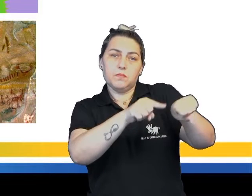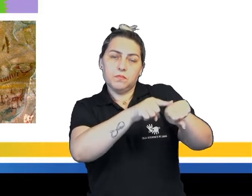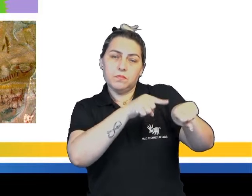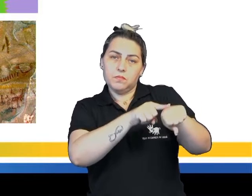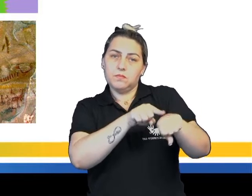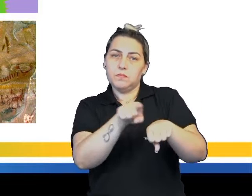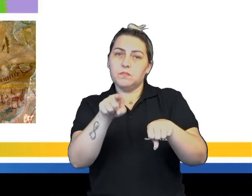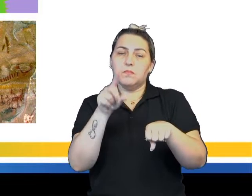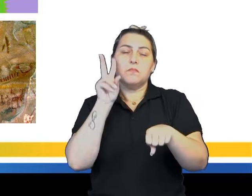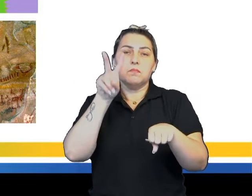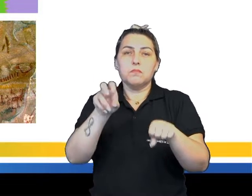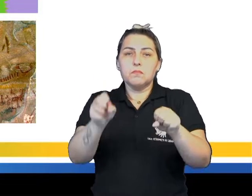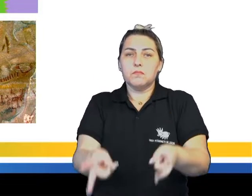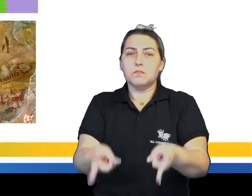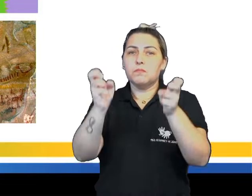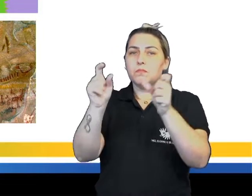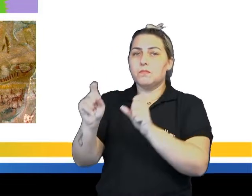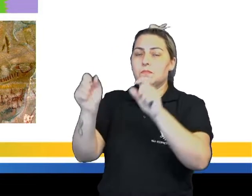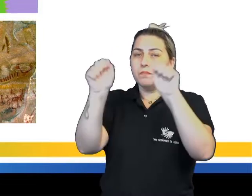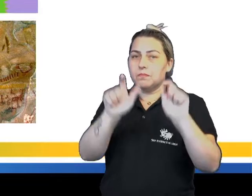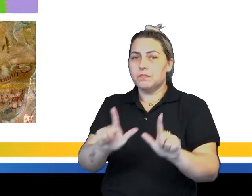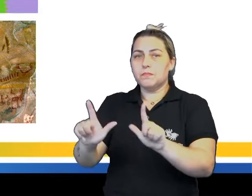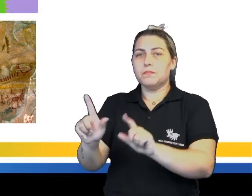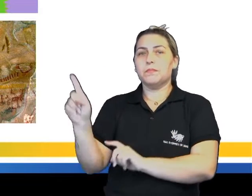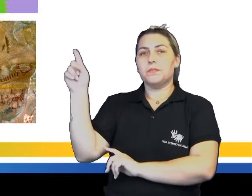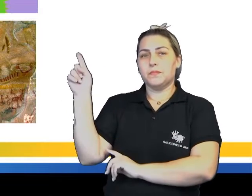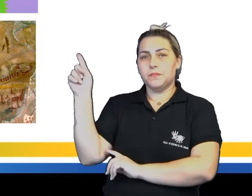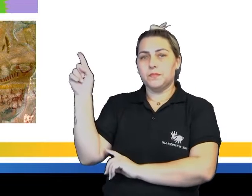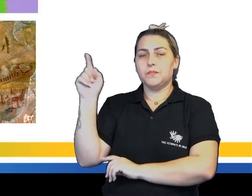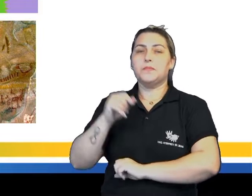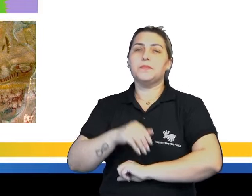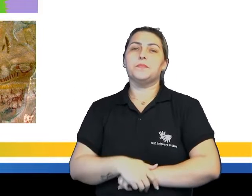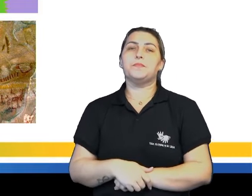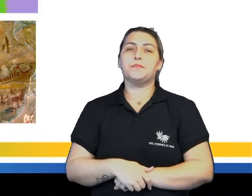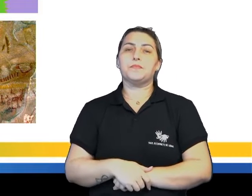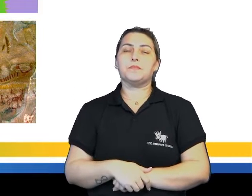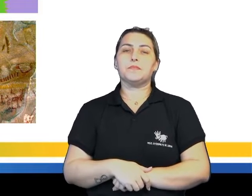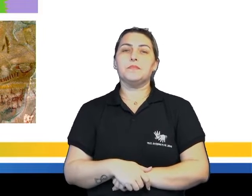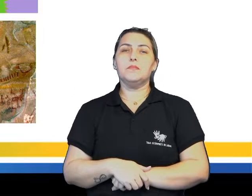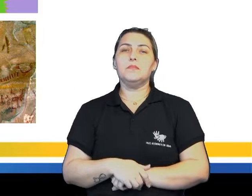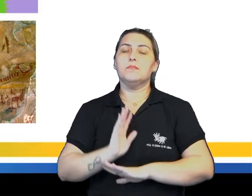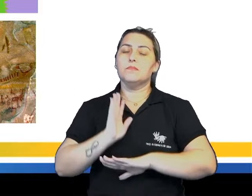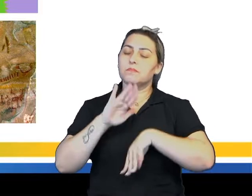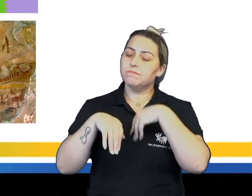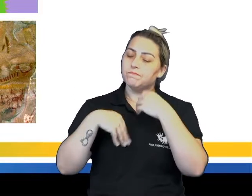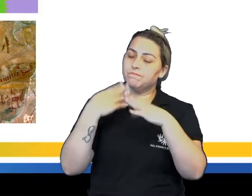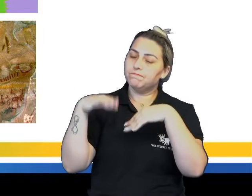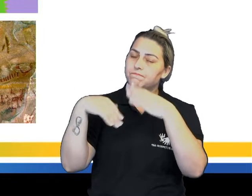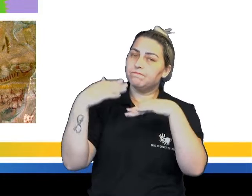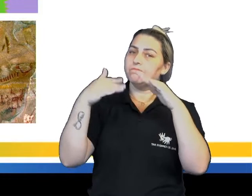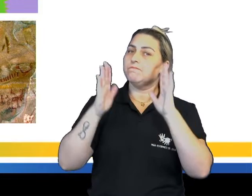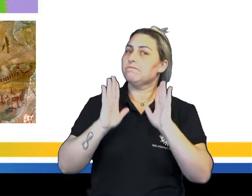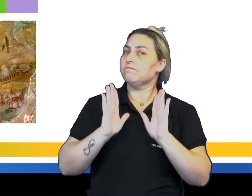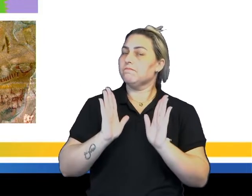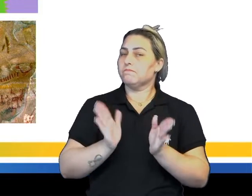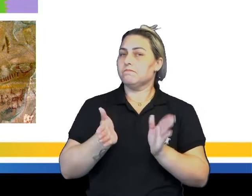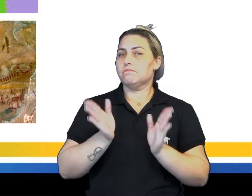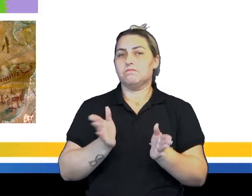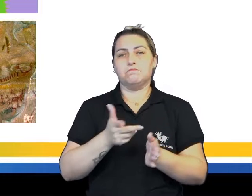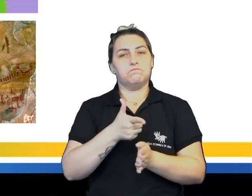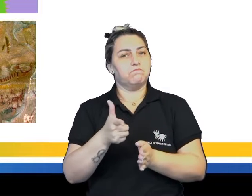como vocês podem ver aí no slide. Ao passar do tempo, já não foi